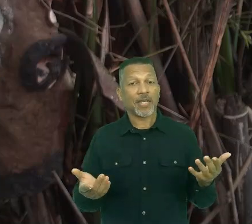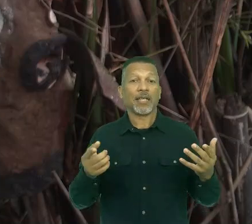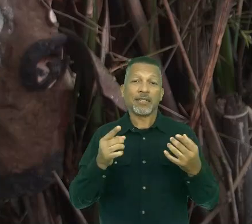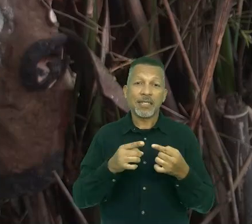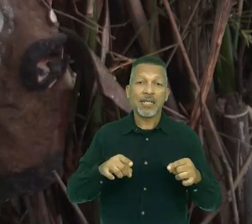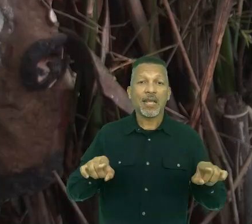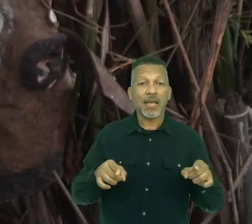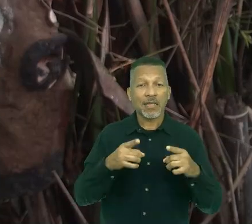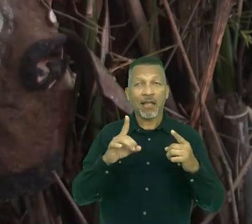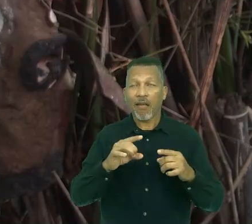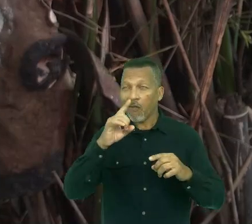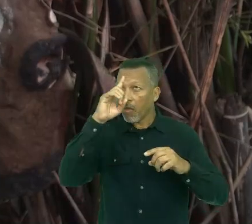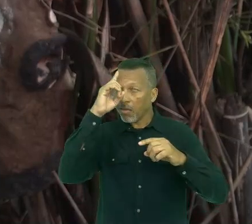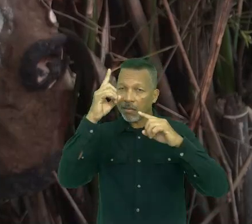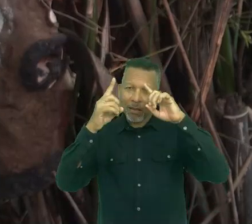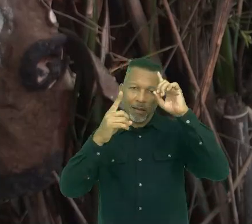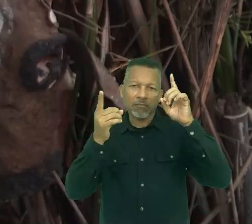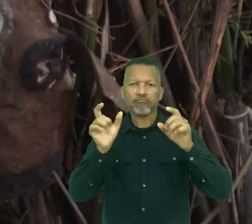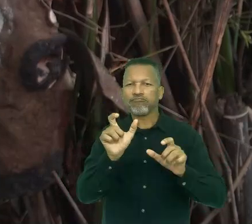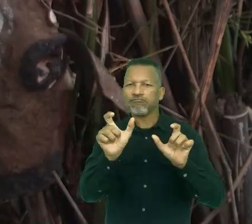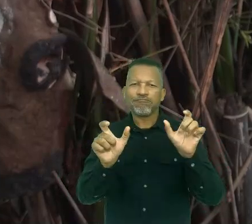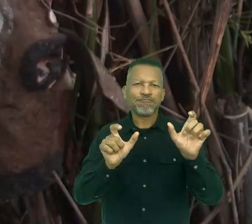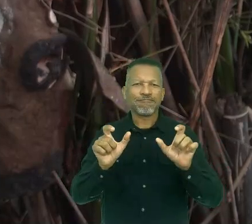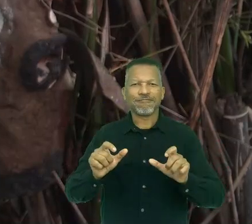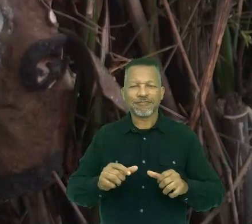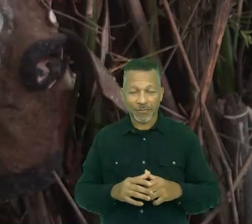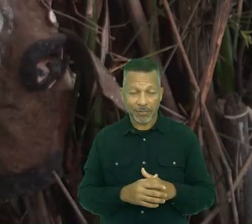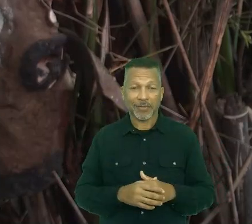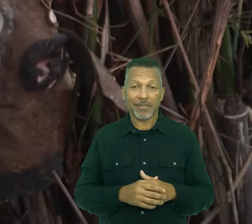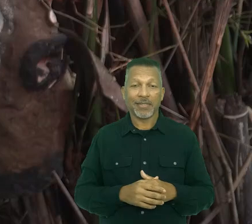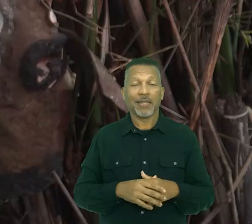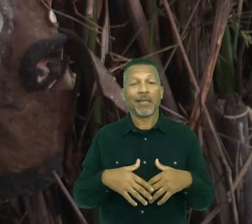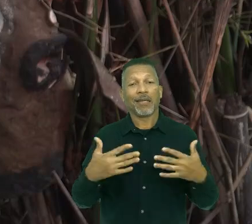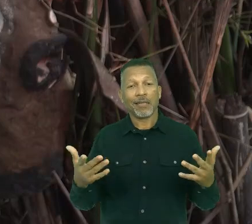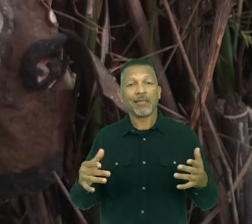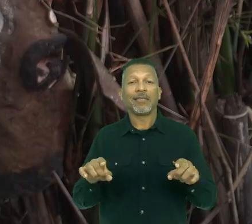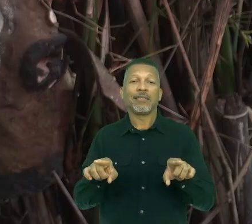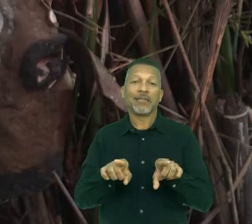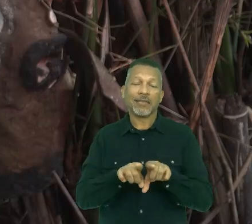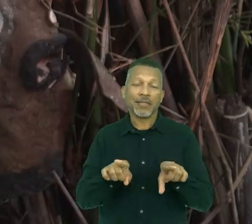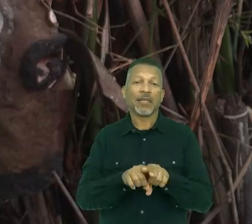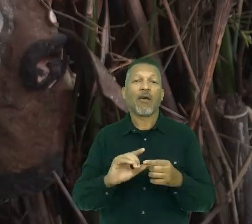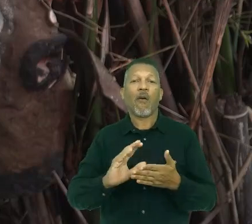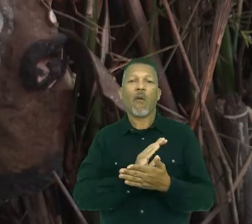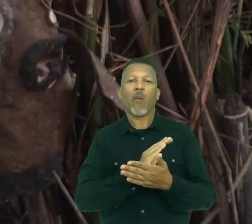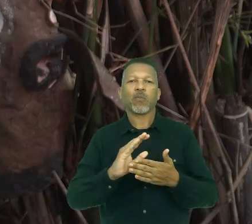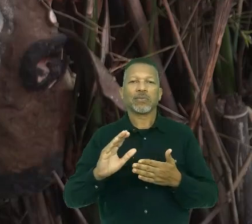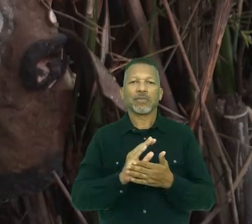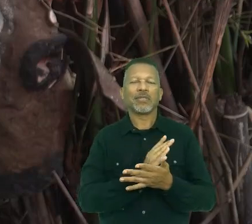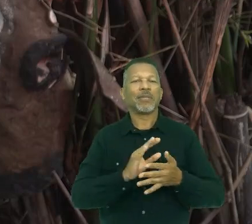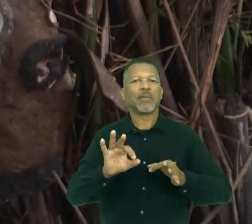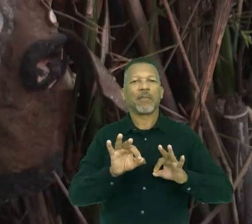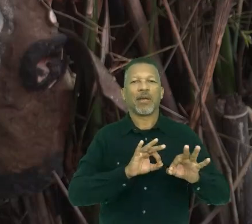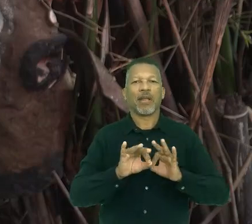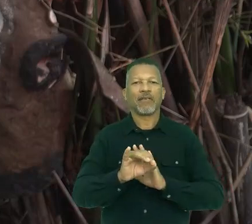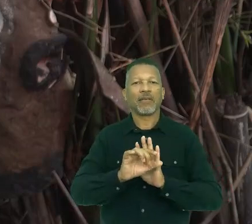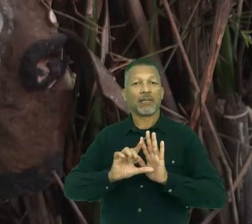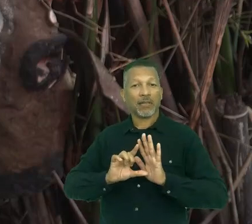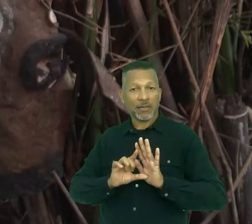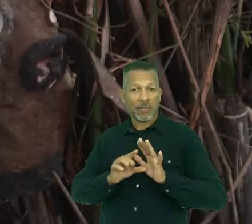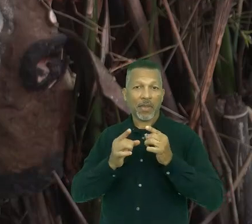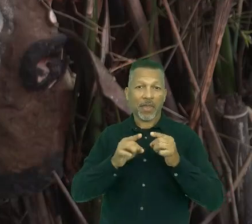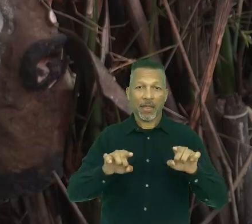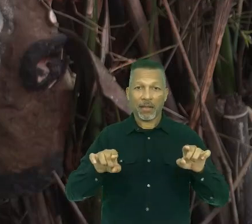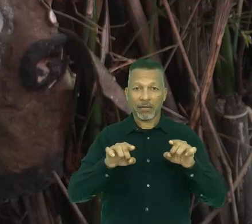ia cantando, inventando verso. Tem uns versos aí que a gente preparava, né, para cantar,